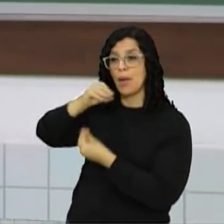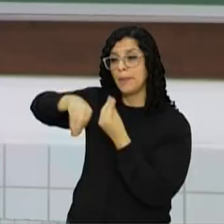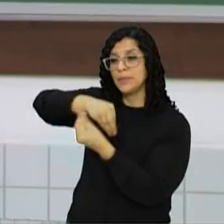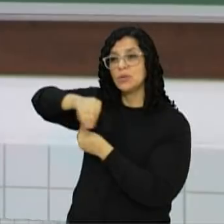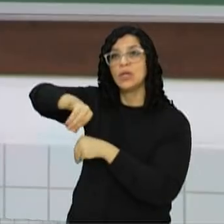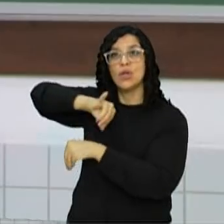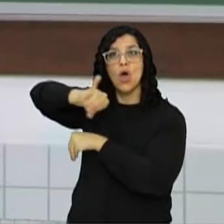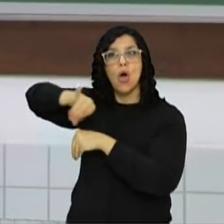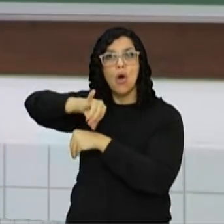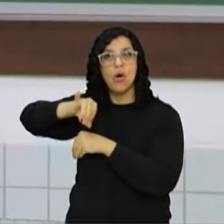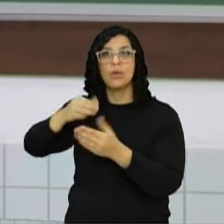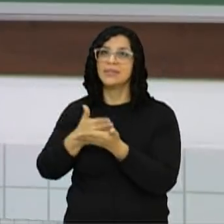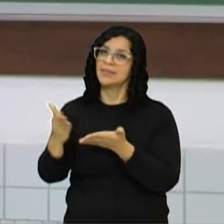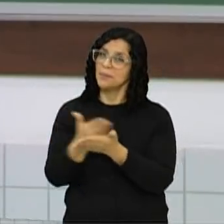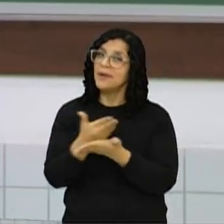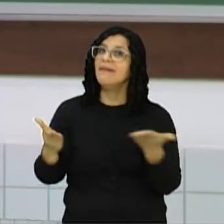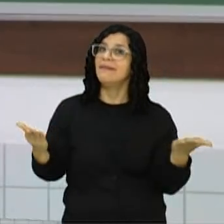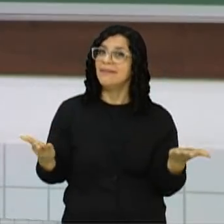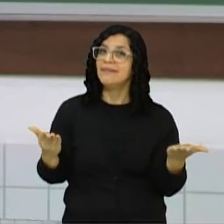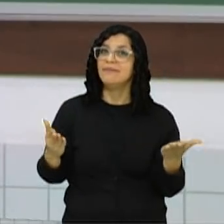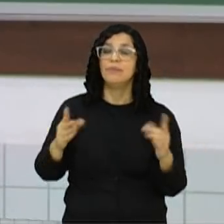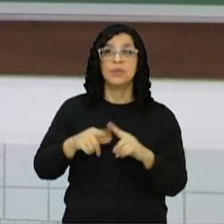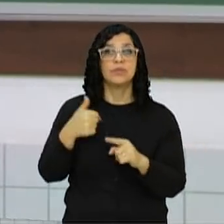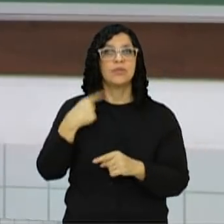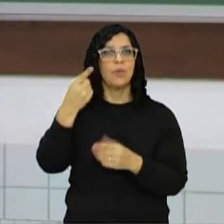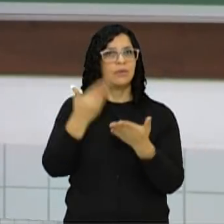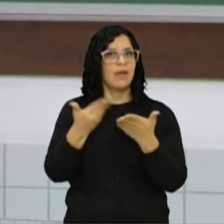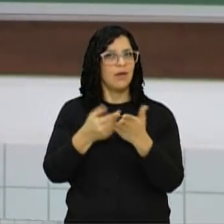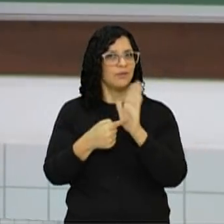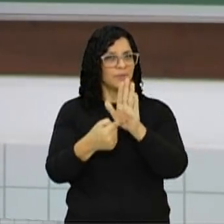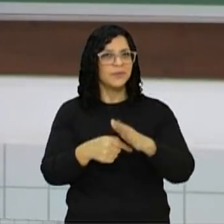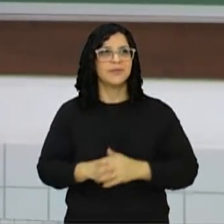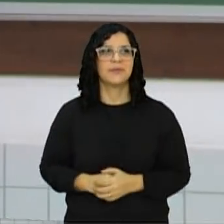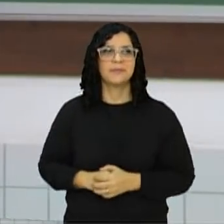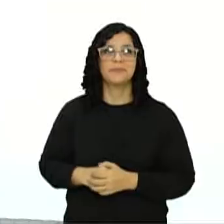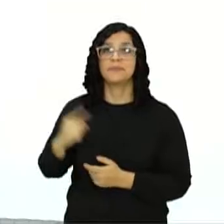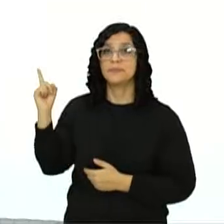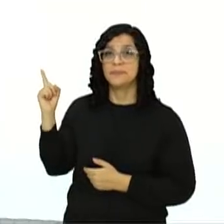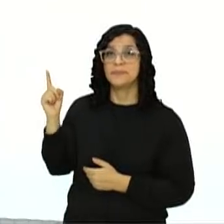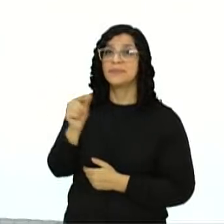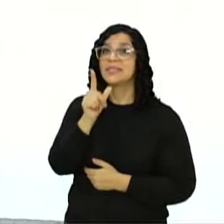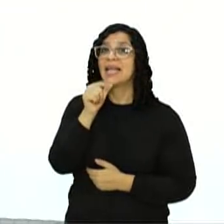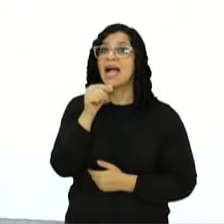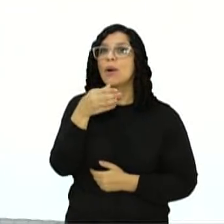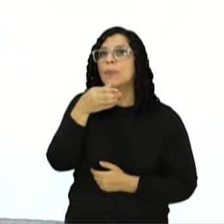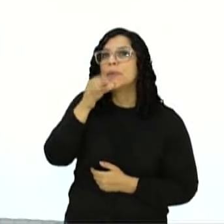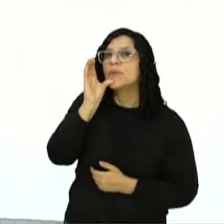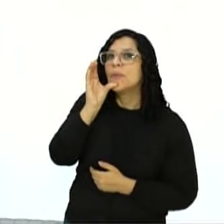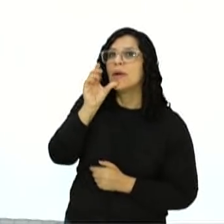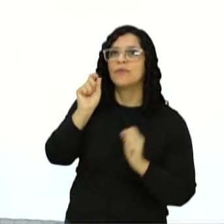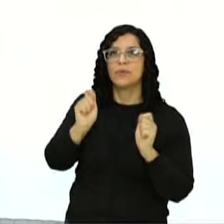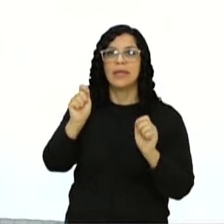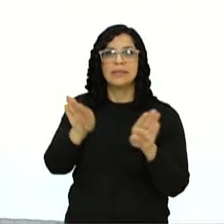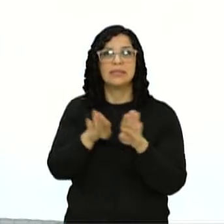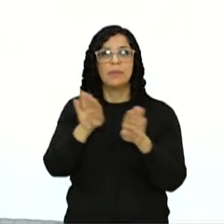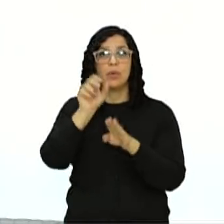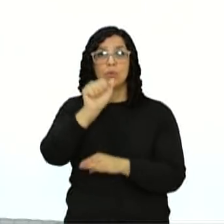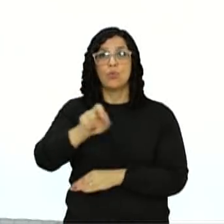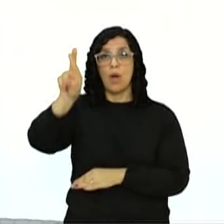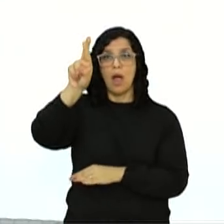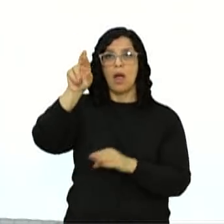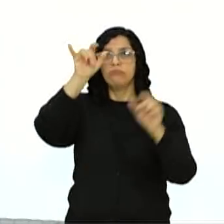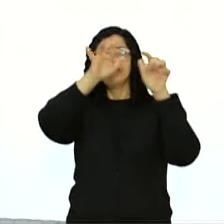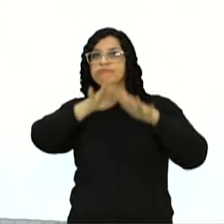com a água, eles ficam separados. Isso é um assunto para a próxima aula. A água potável e o ar